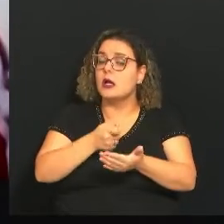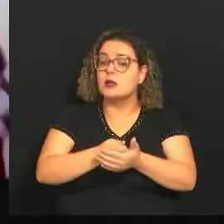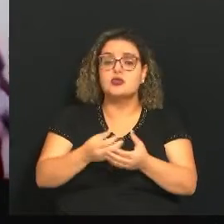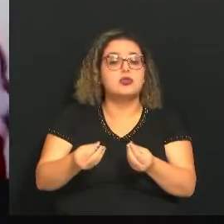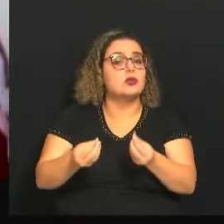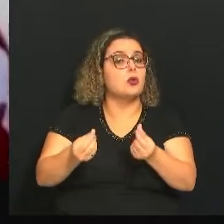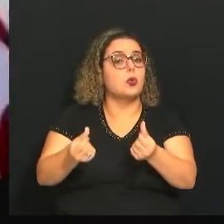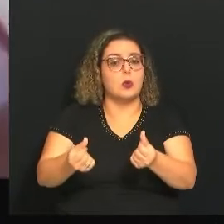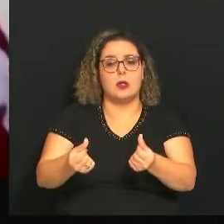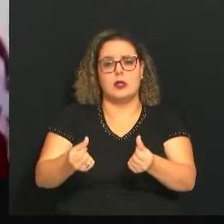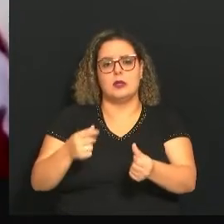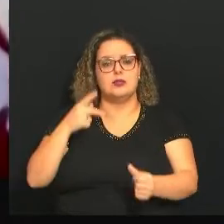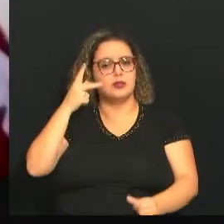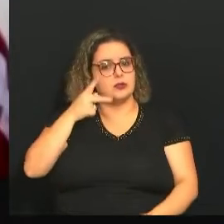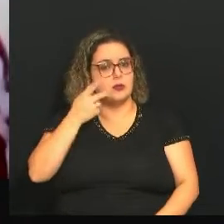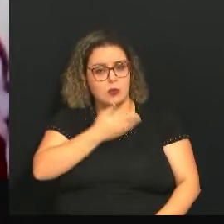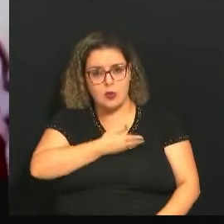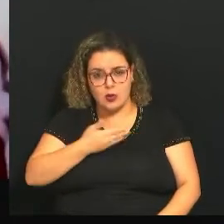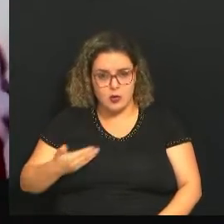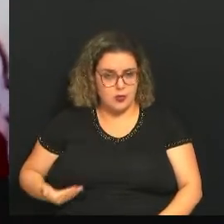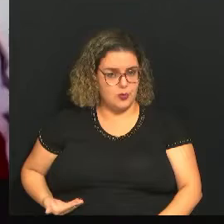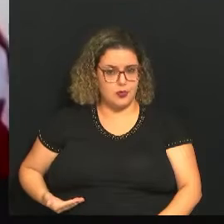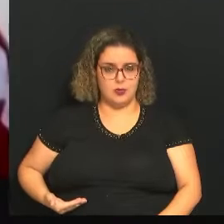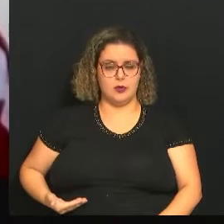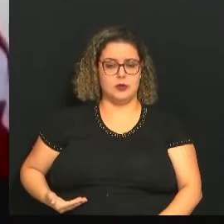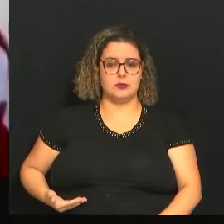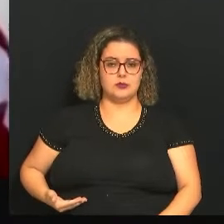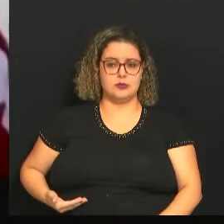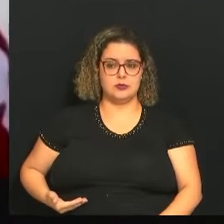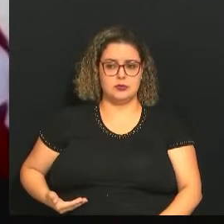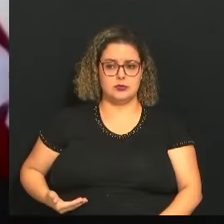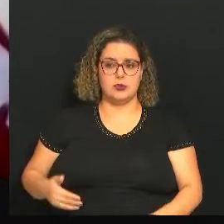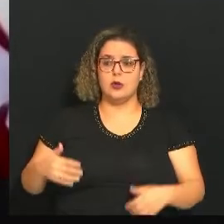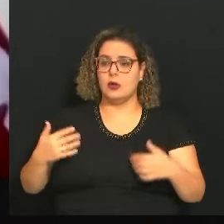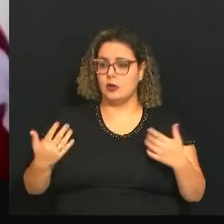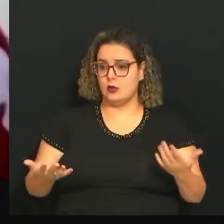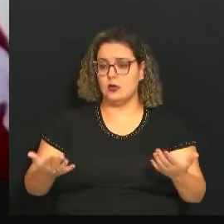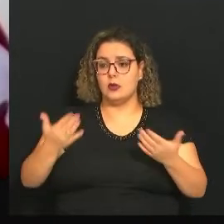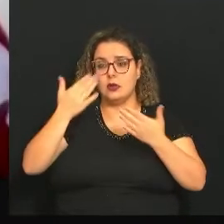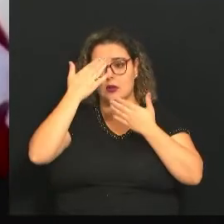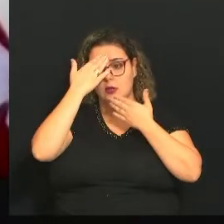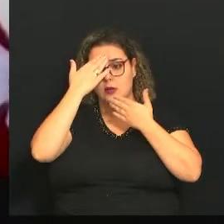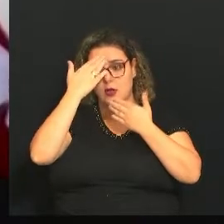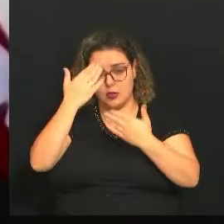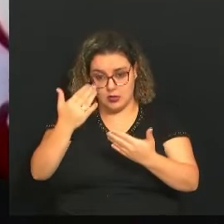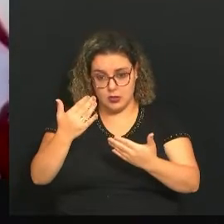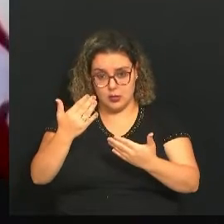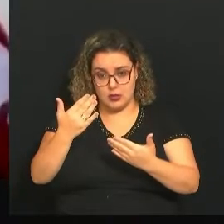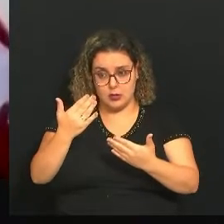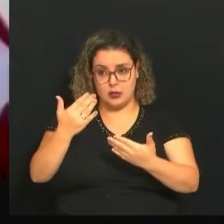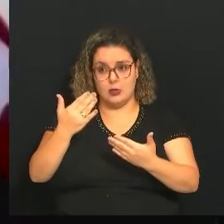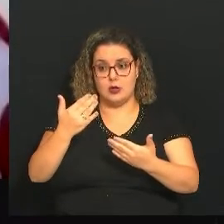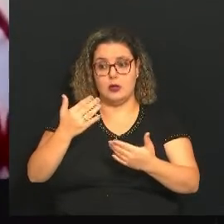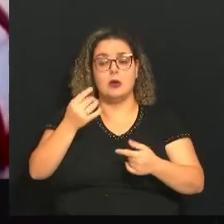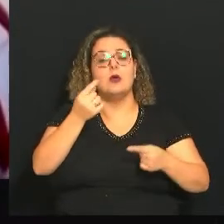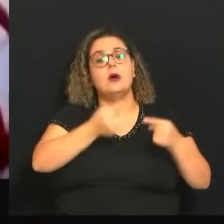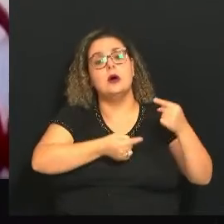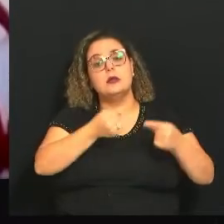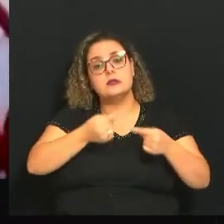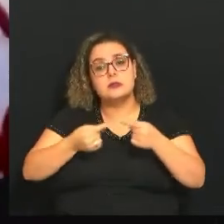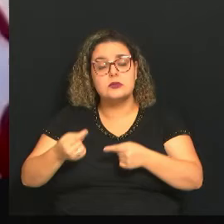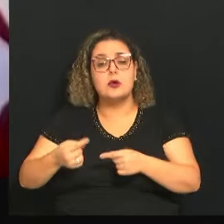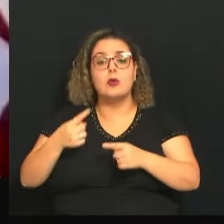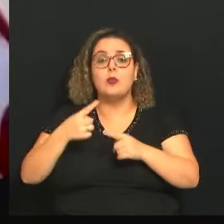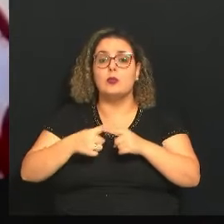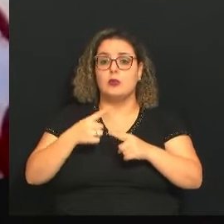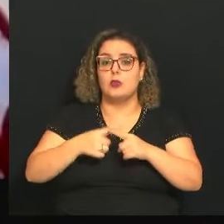políticas públicas e fazer de Campinas essa cidade, né? Então, eu agradeço muito essa discussão, porque as